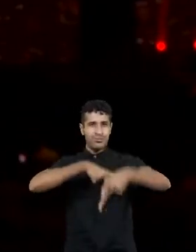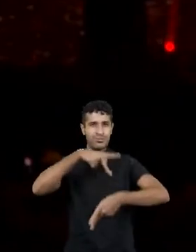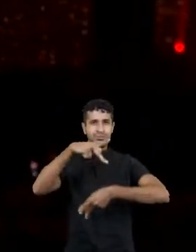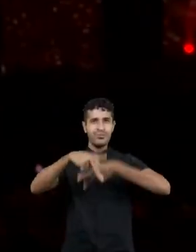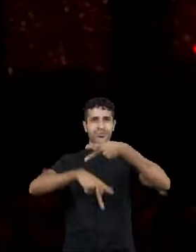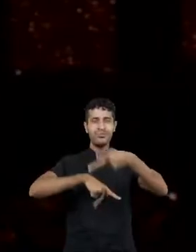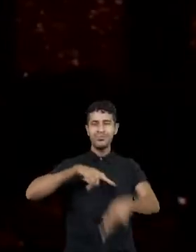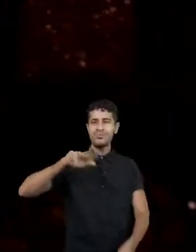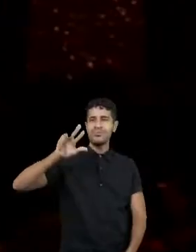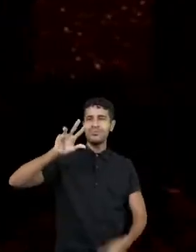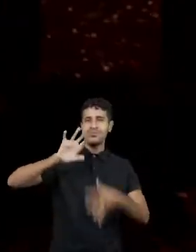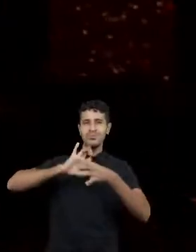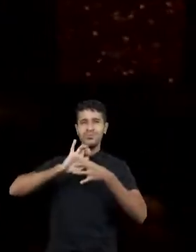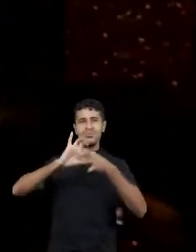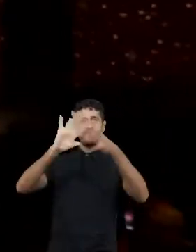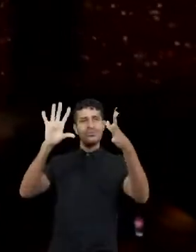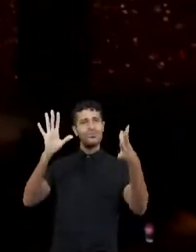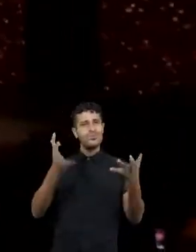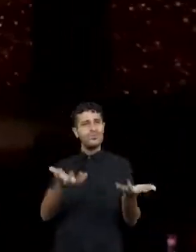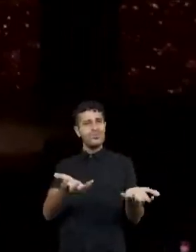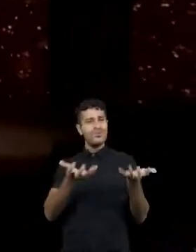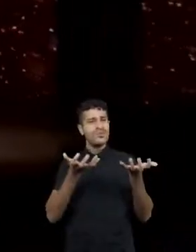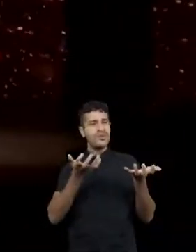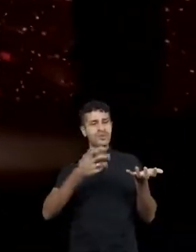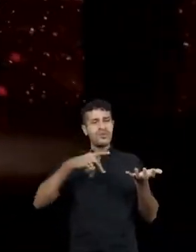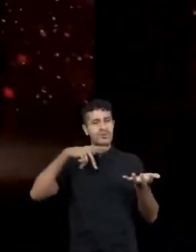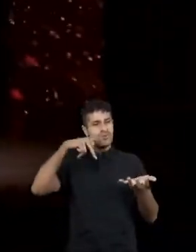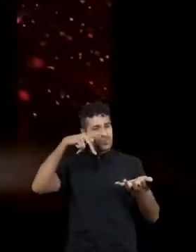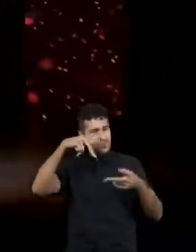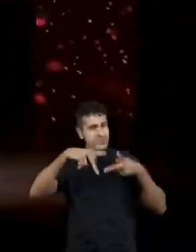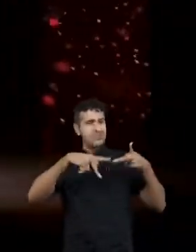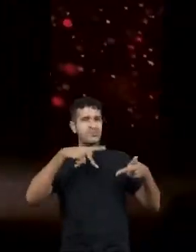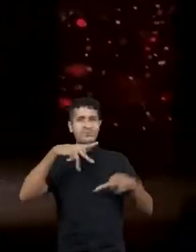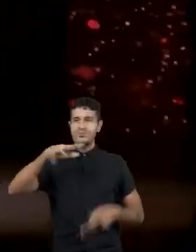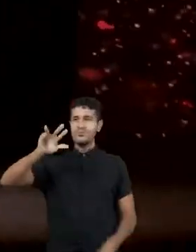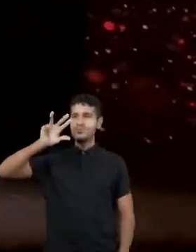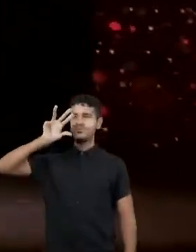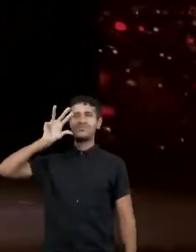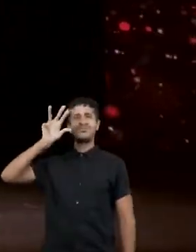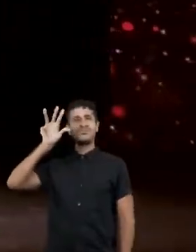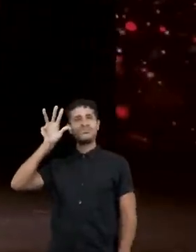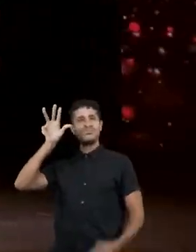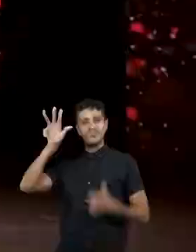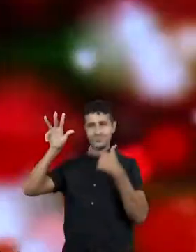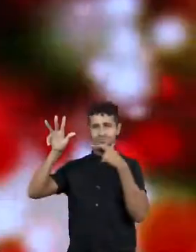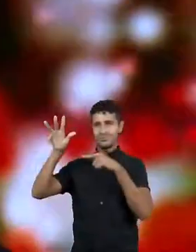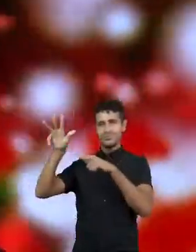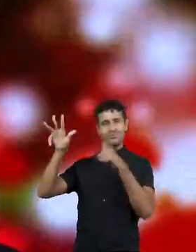Chama que o homem dá jeito.